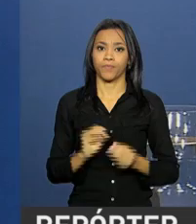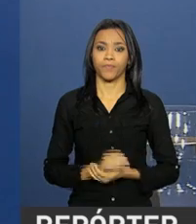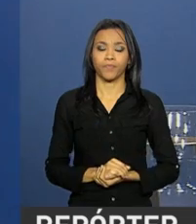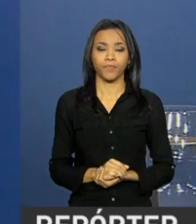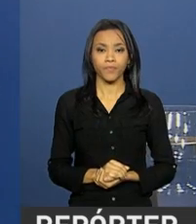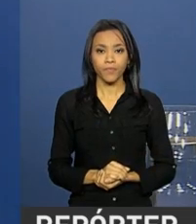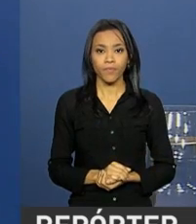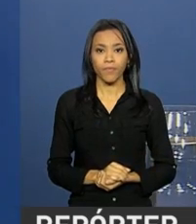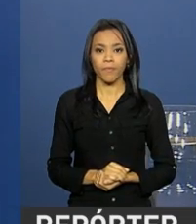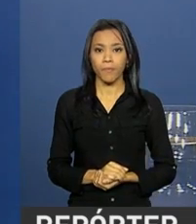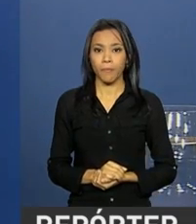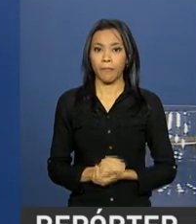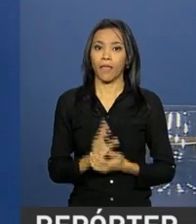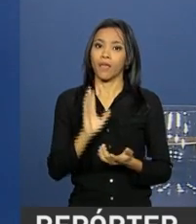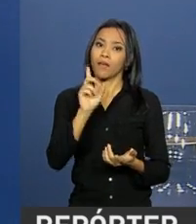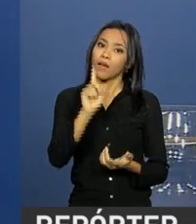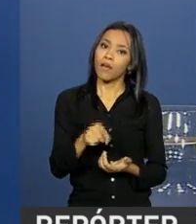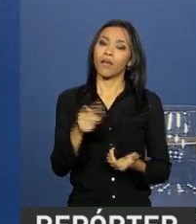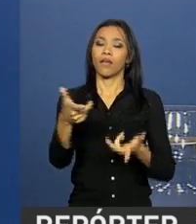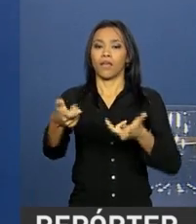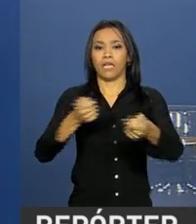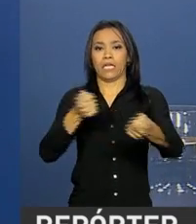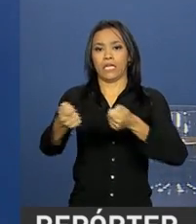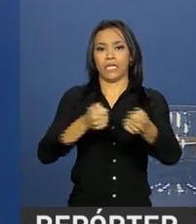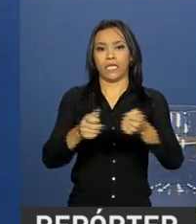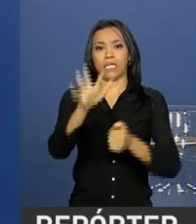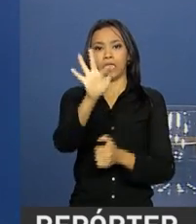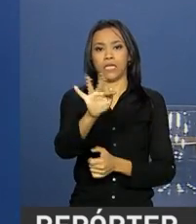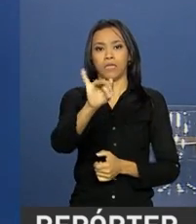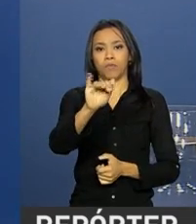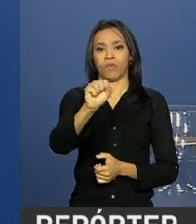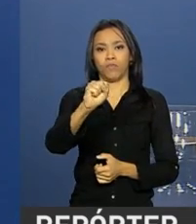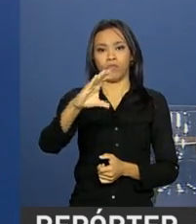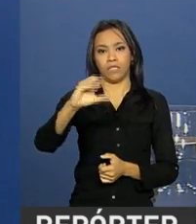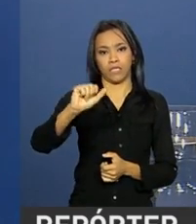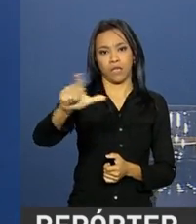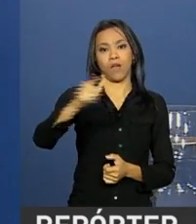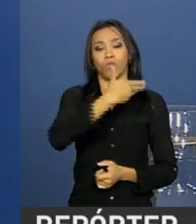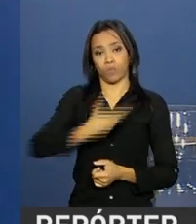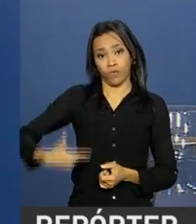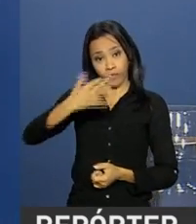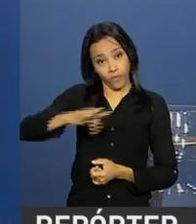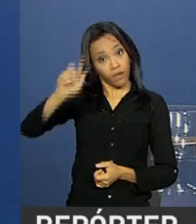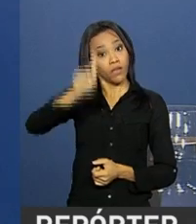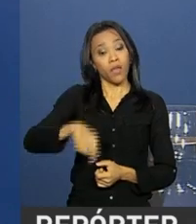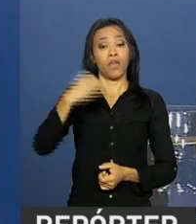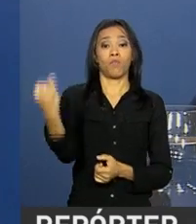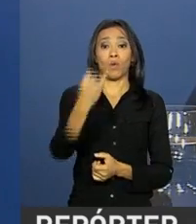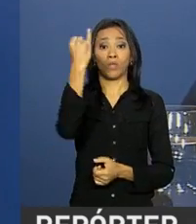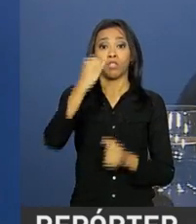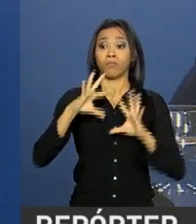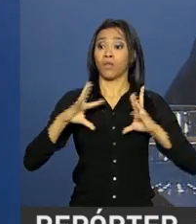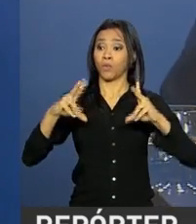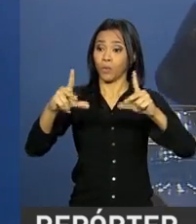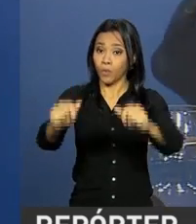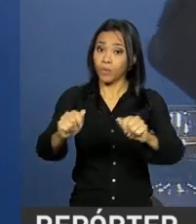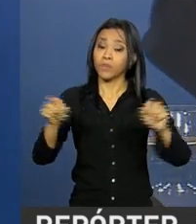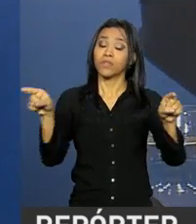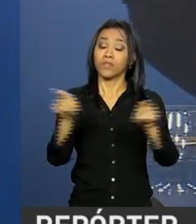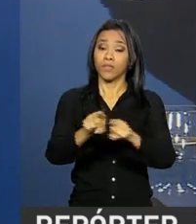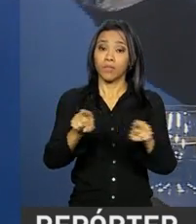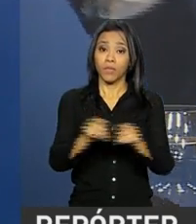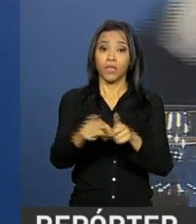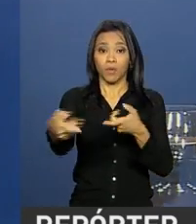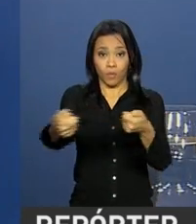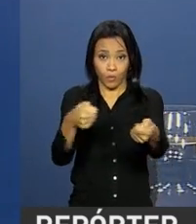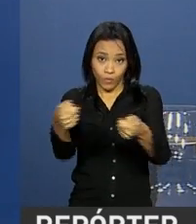a digamos assim para o equilíbrio fiscal da União que é importante para todos e para o controle